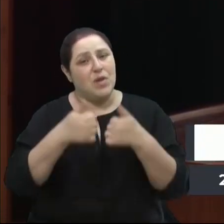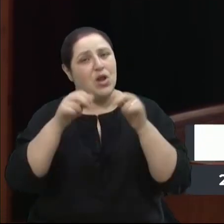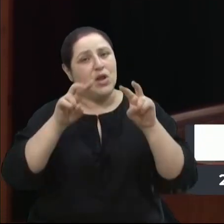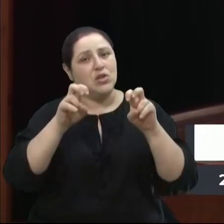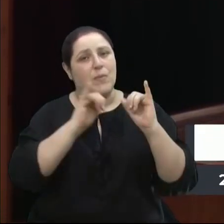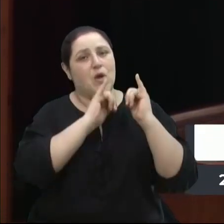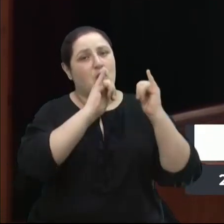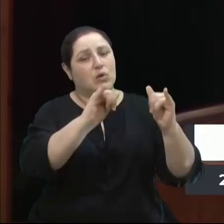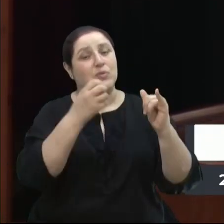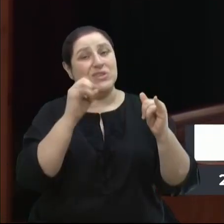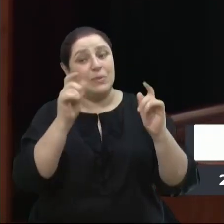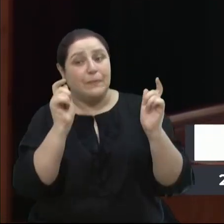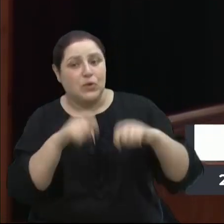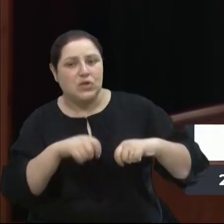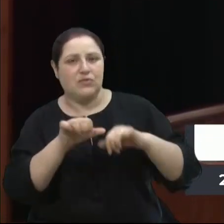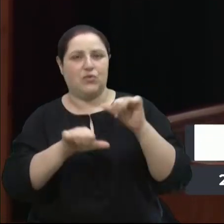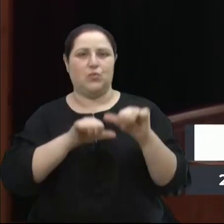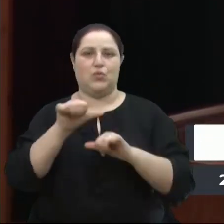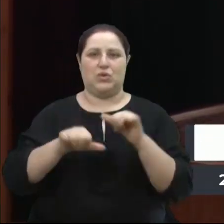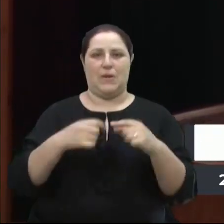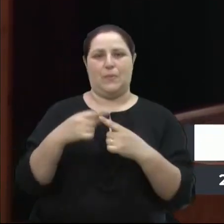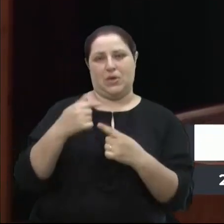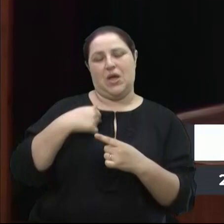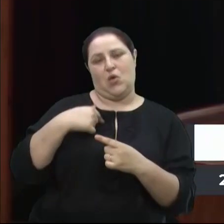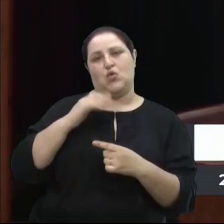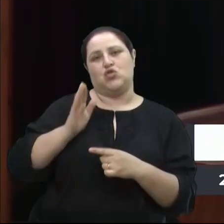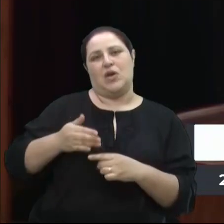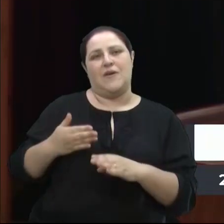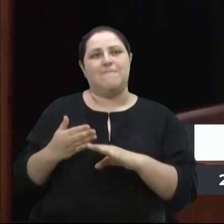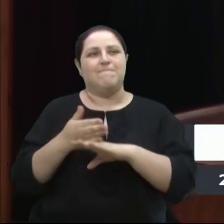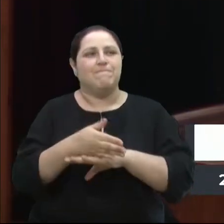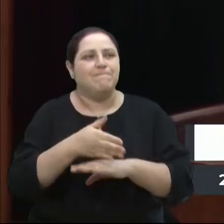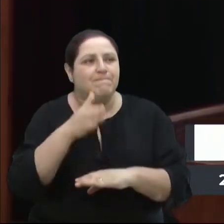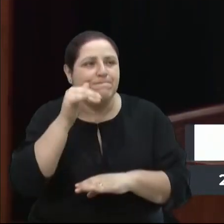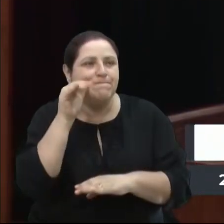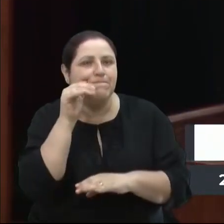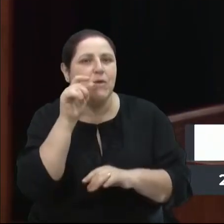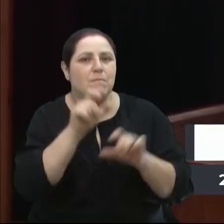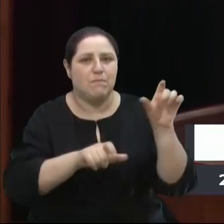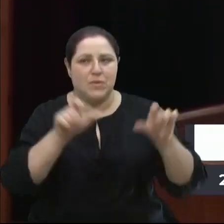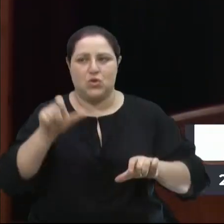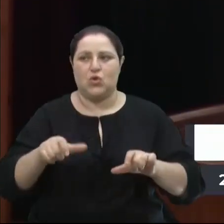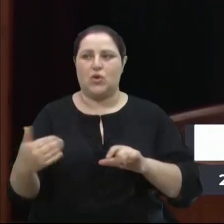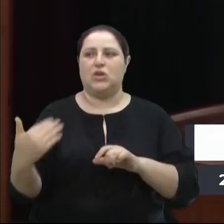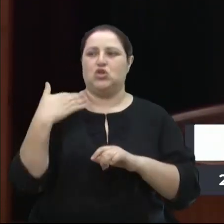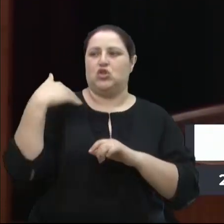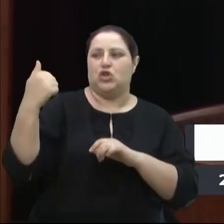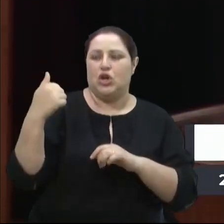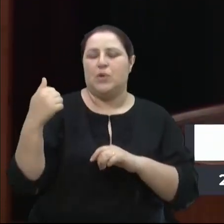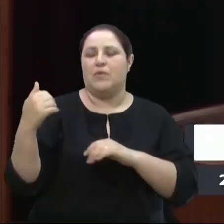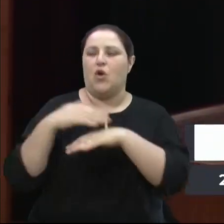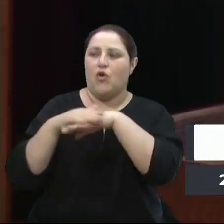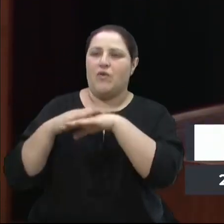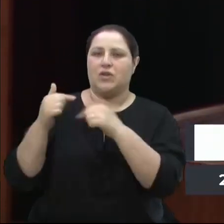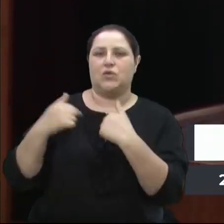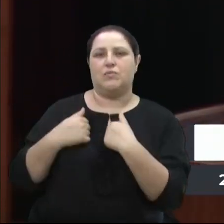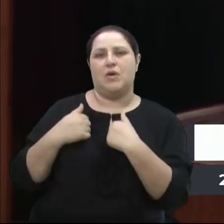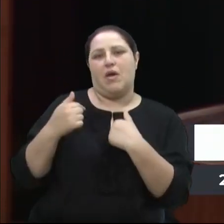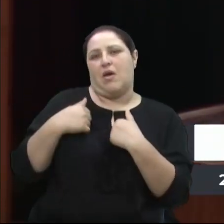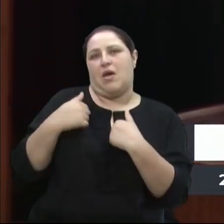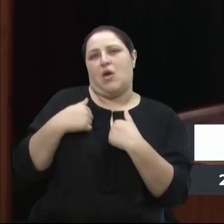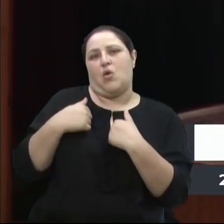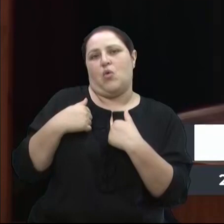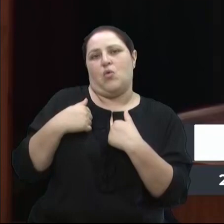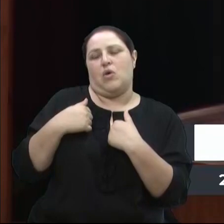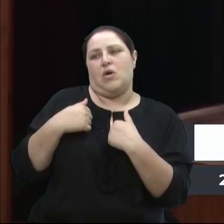uma mudança. Porque eu fui lá ver, as pessoas me procuram, falam comigo, só que eu não sou do tipo que acredita